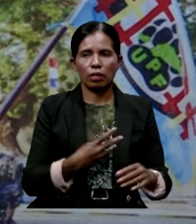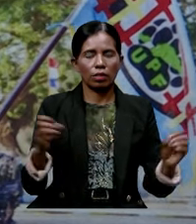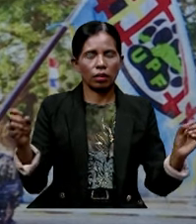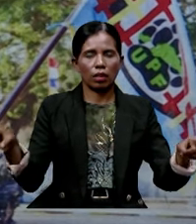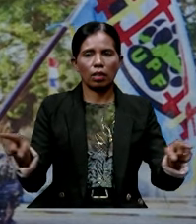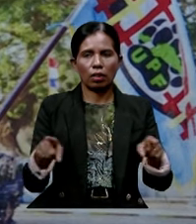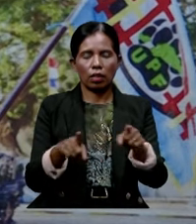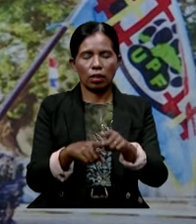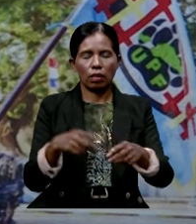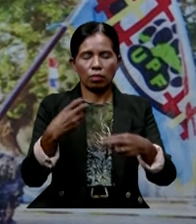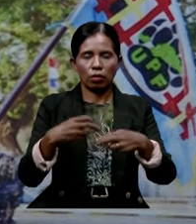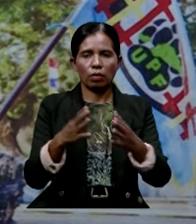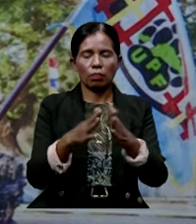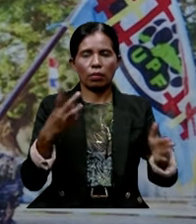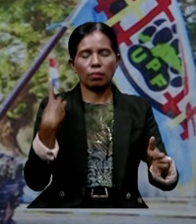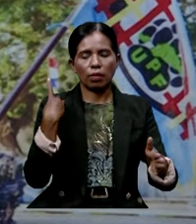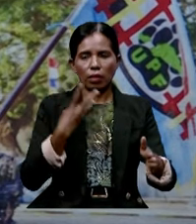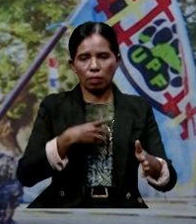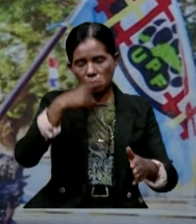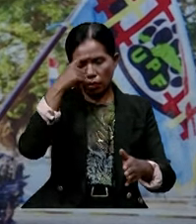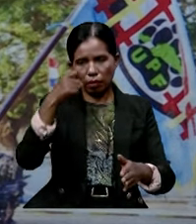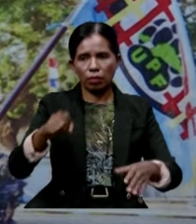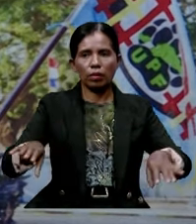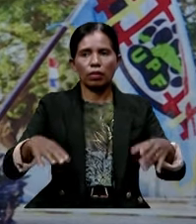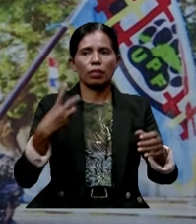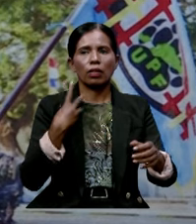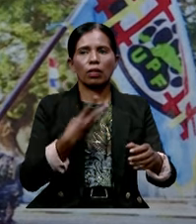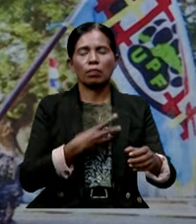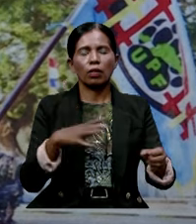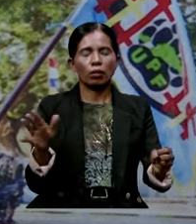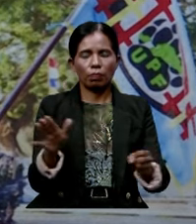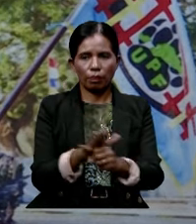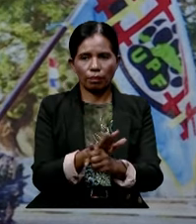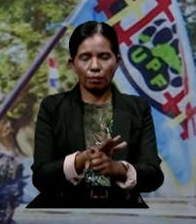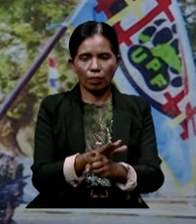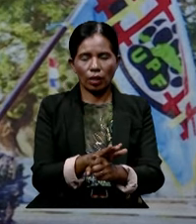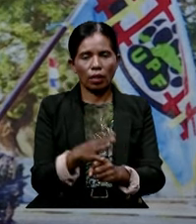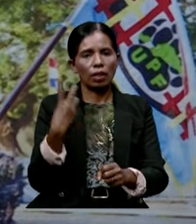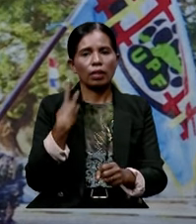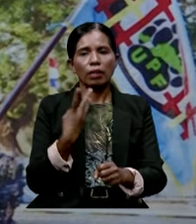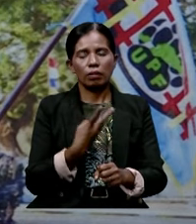hanesan obstáculo ida ba ami tamba serviço amine ne completa malo com certeza ida